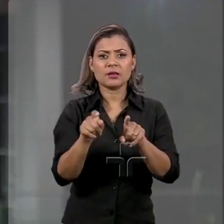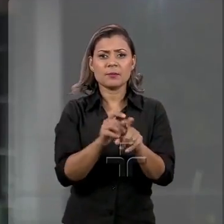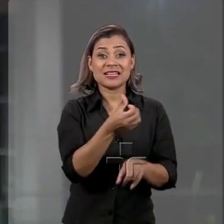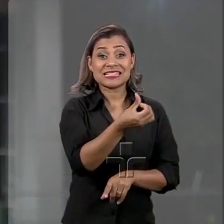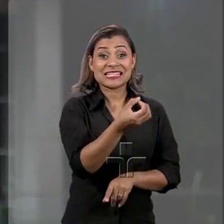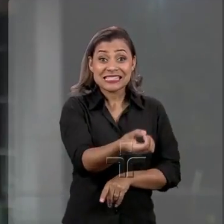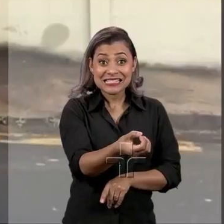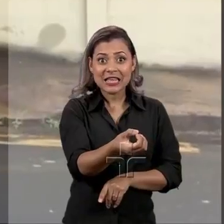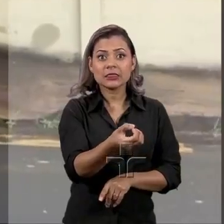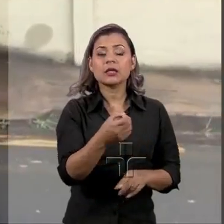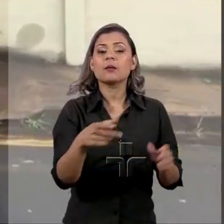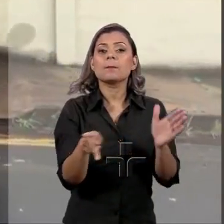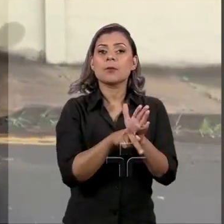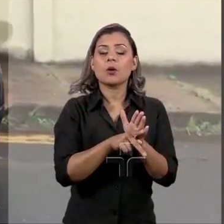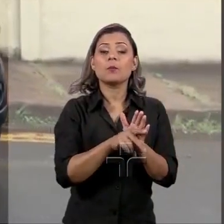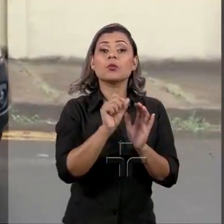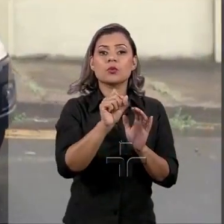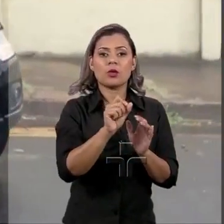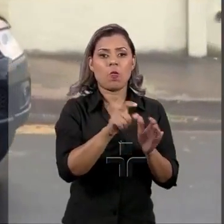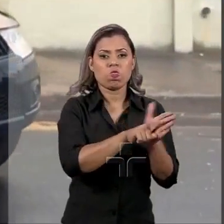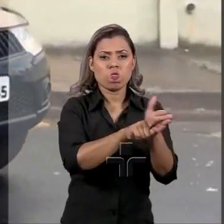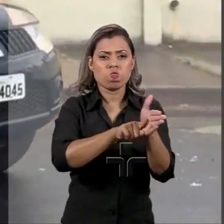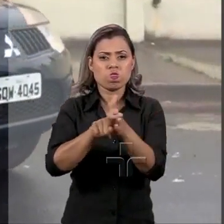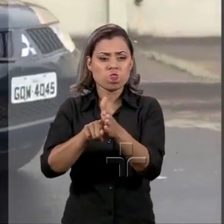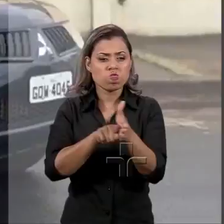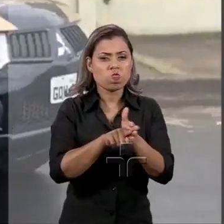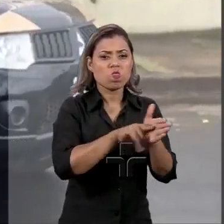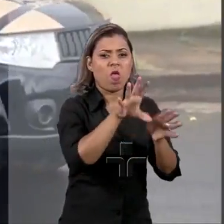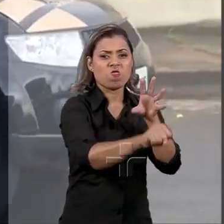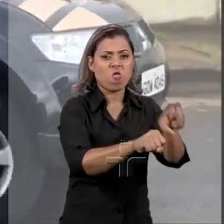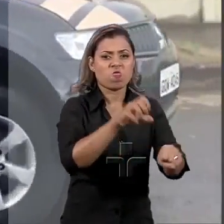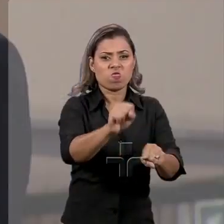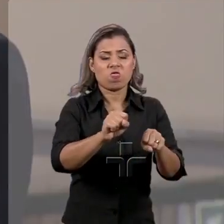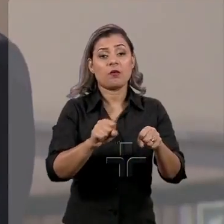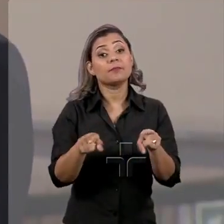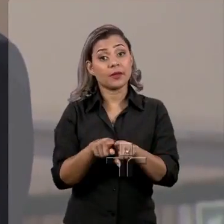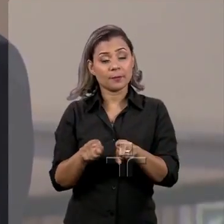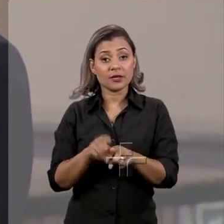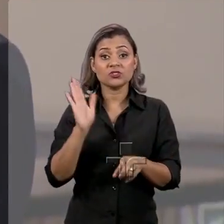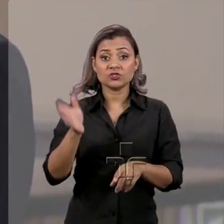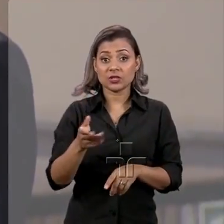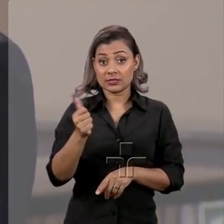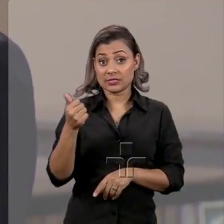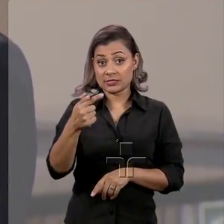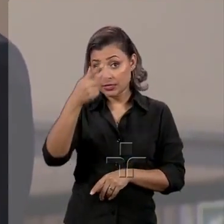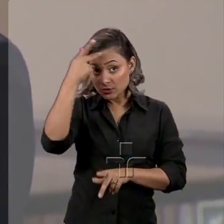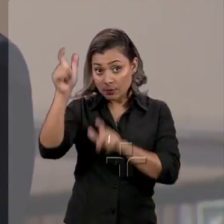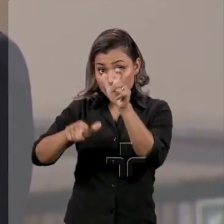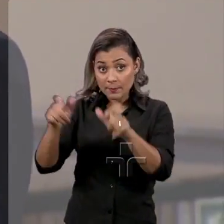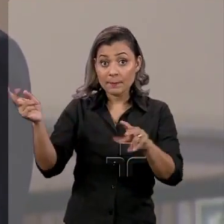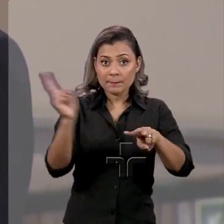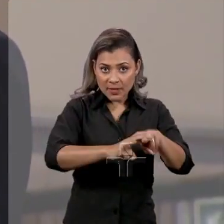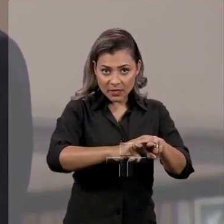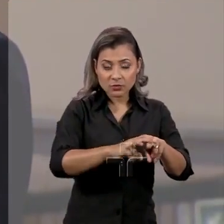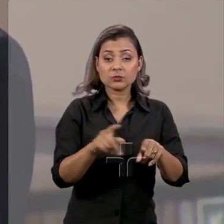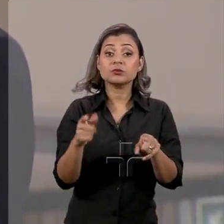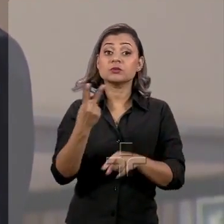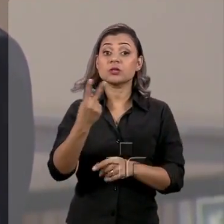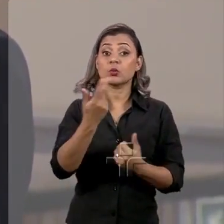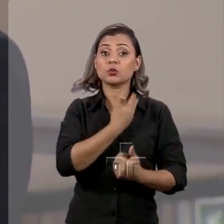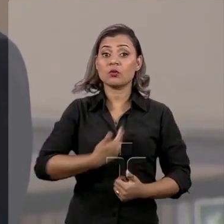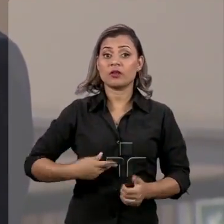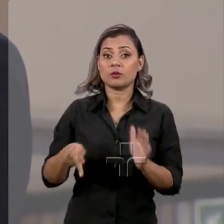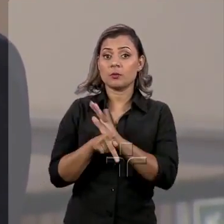busca e apreensão. Até agora, 17 pessoas foram presas, entre elas o vice-governador de Minas,